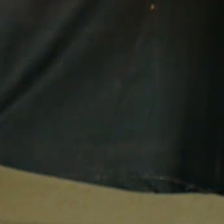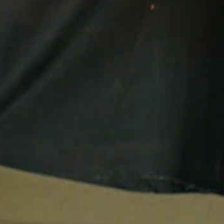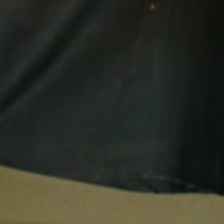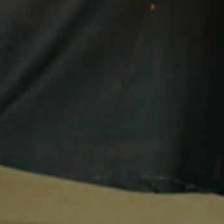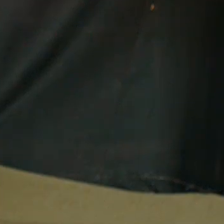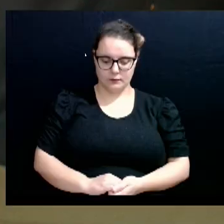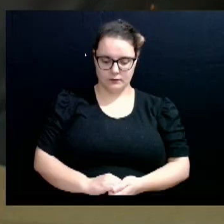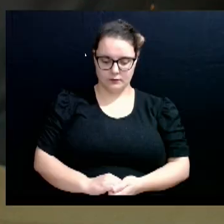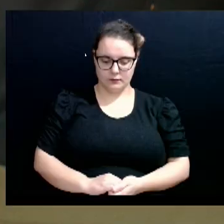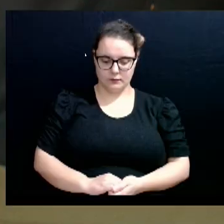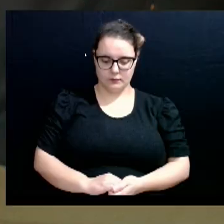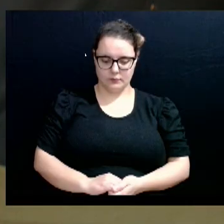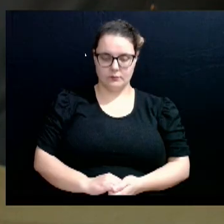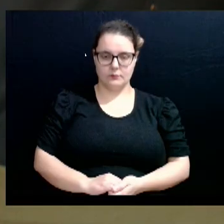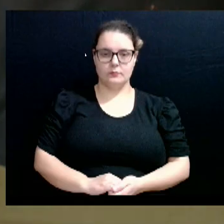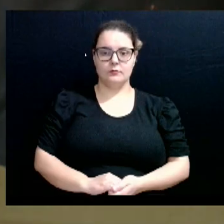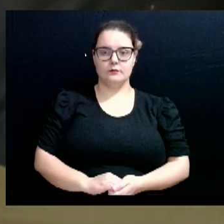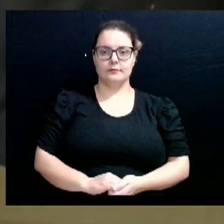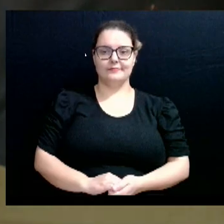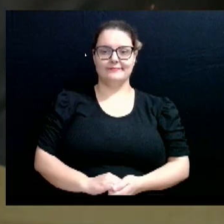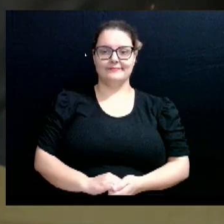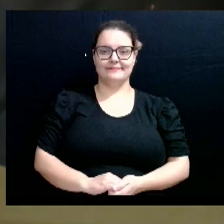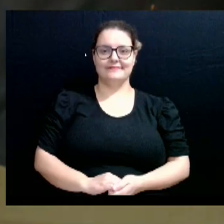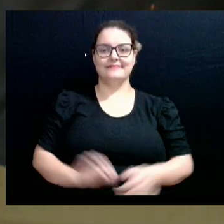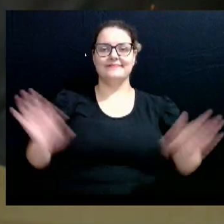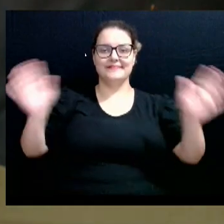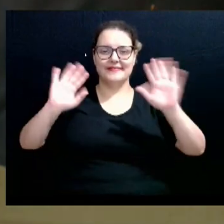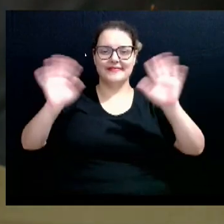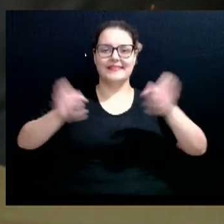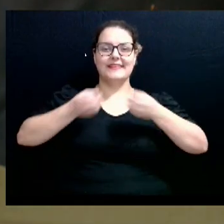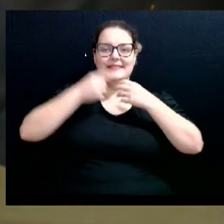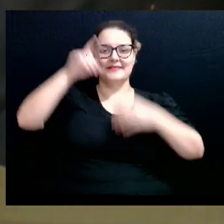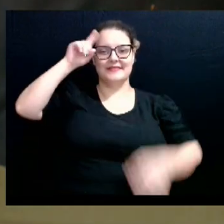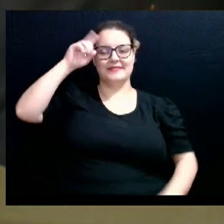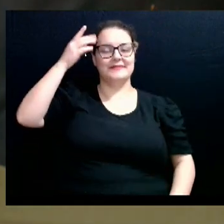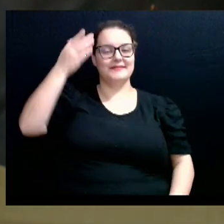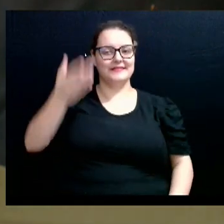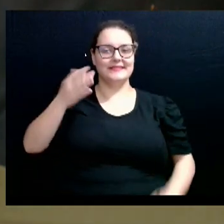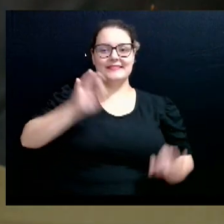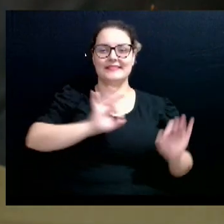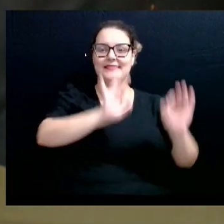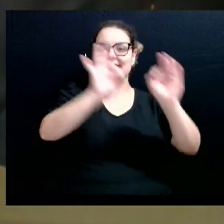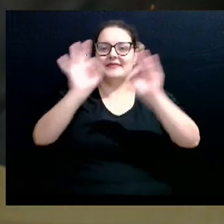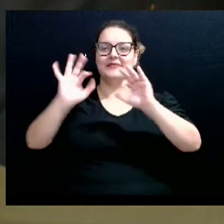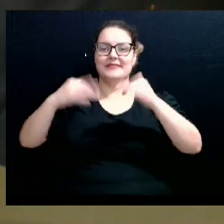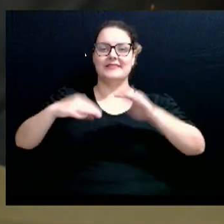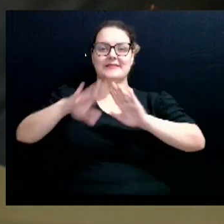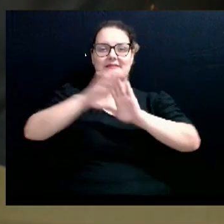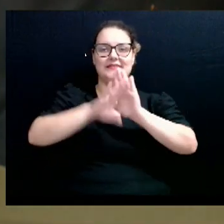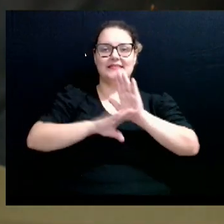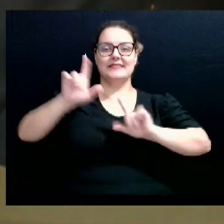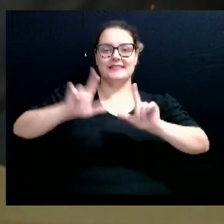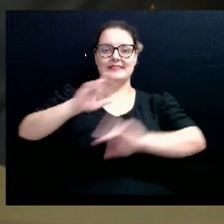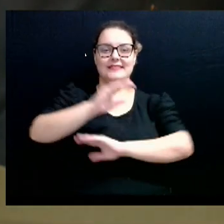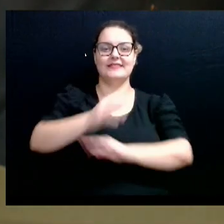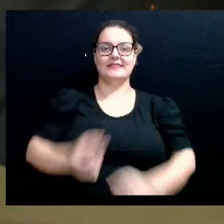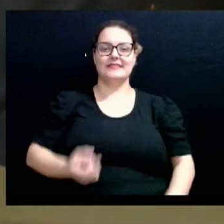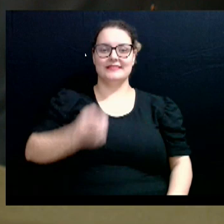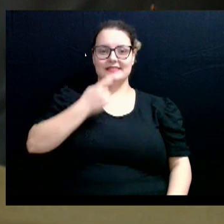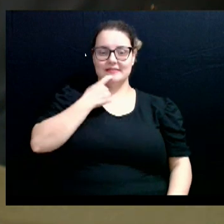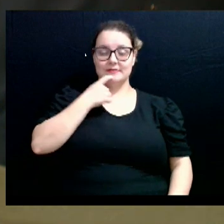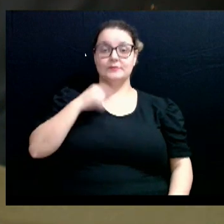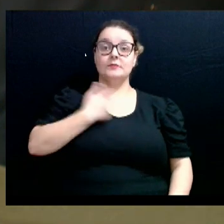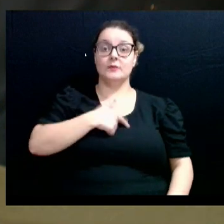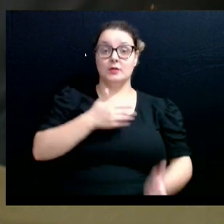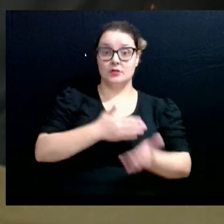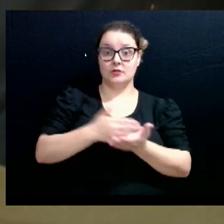Olá, muito bom dia para você que está aí acompanhando a programação da TV Câmara Campinas. Nós estamos começando